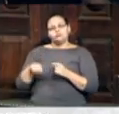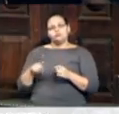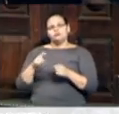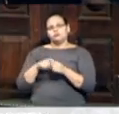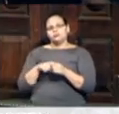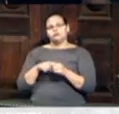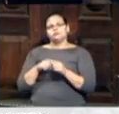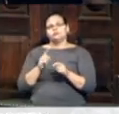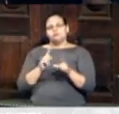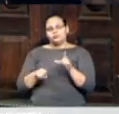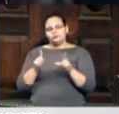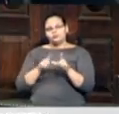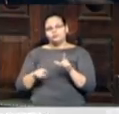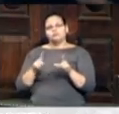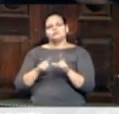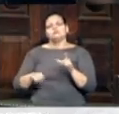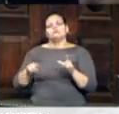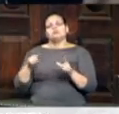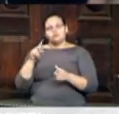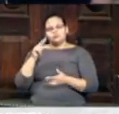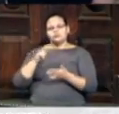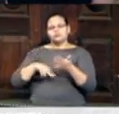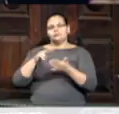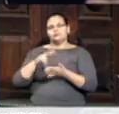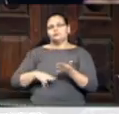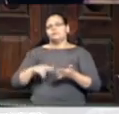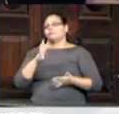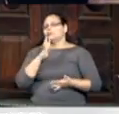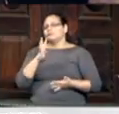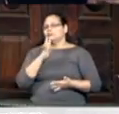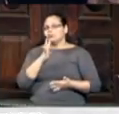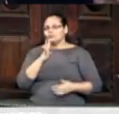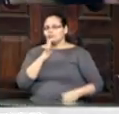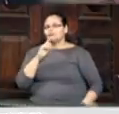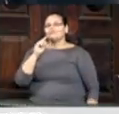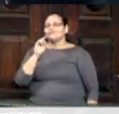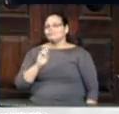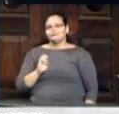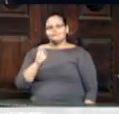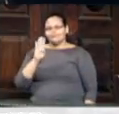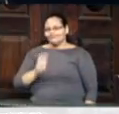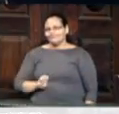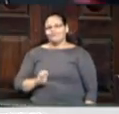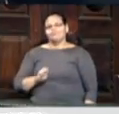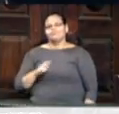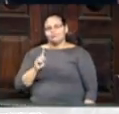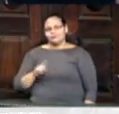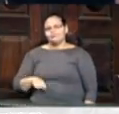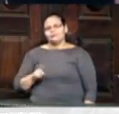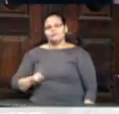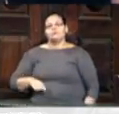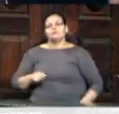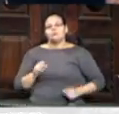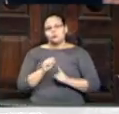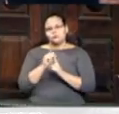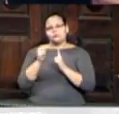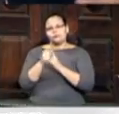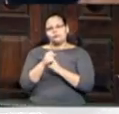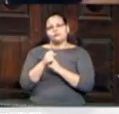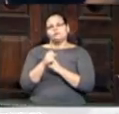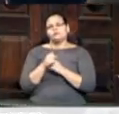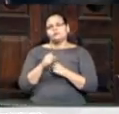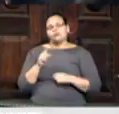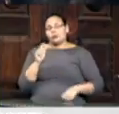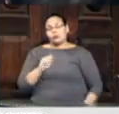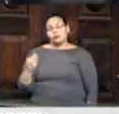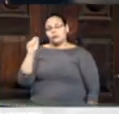a letras, à leitura, ao conhecimento. É um bem danado. Uma associação que faz 90